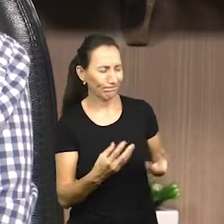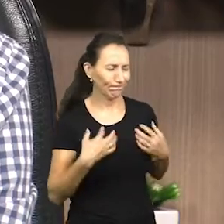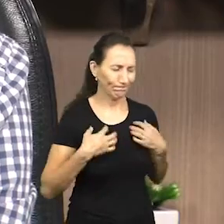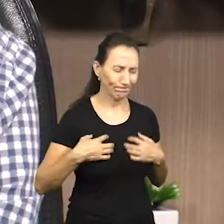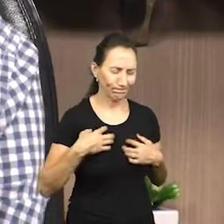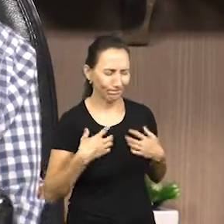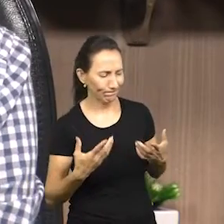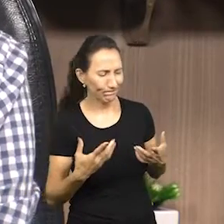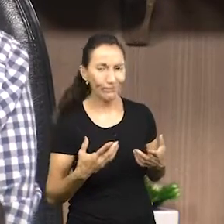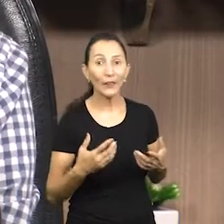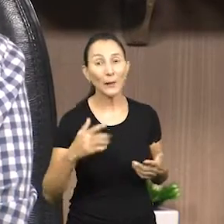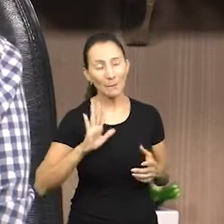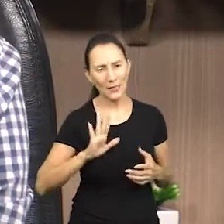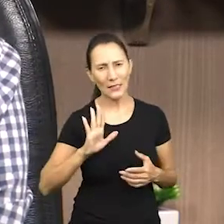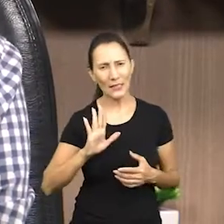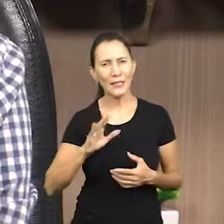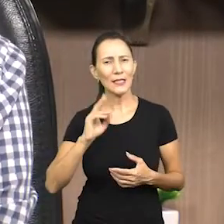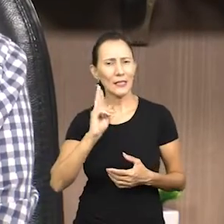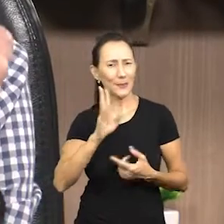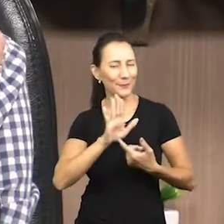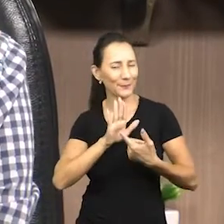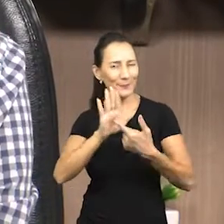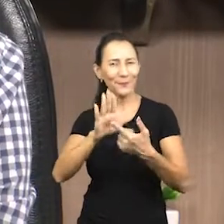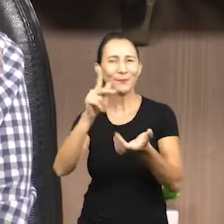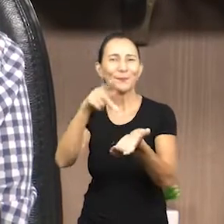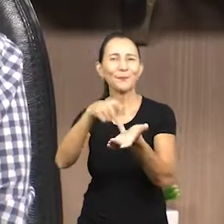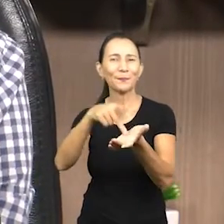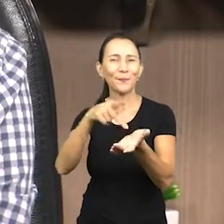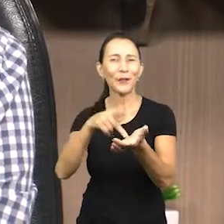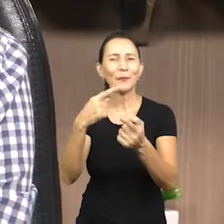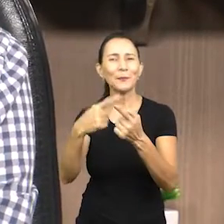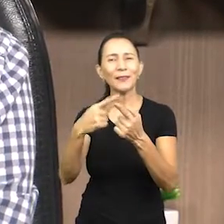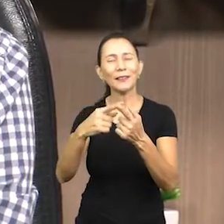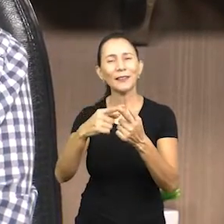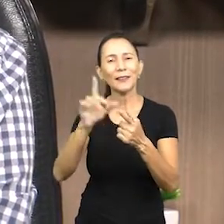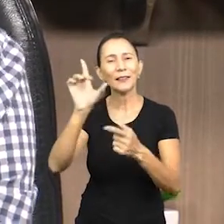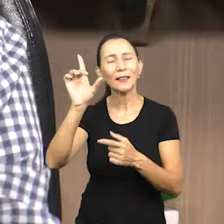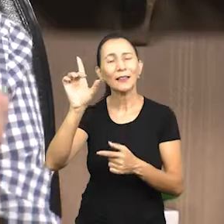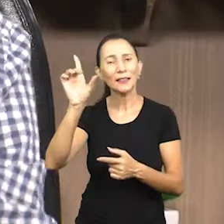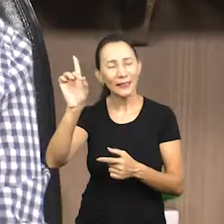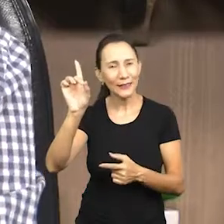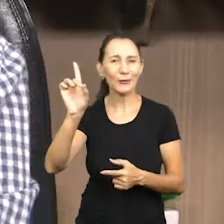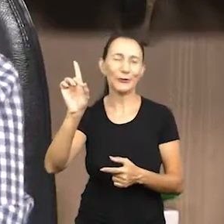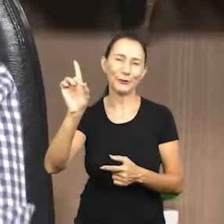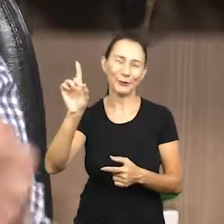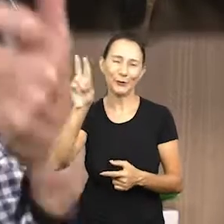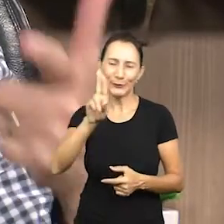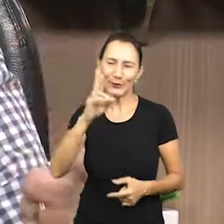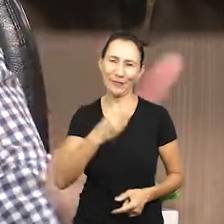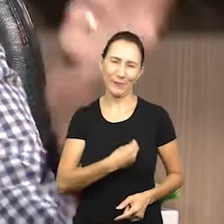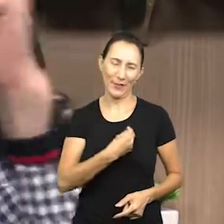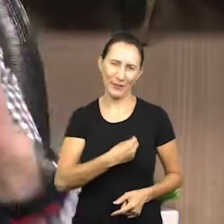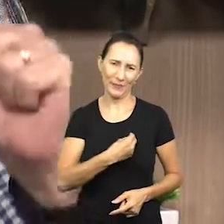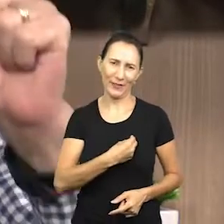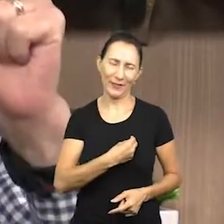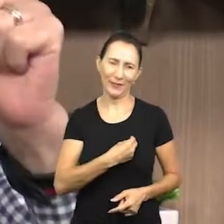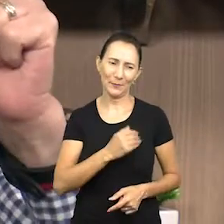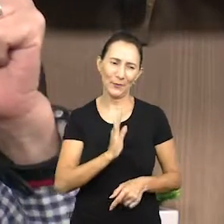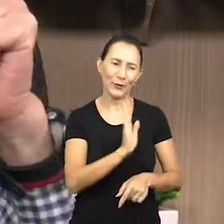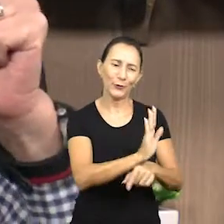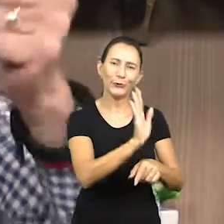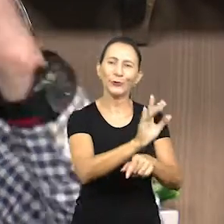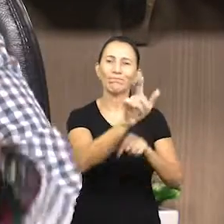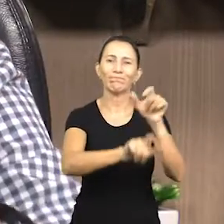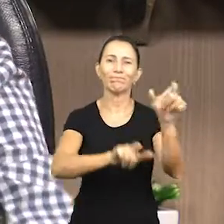verdadeiro, porque através da minha vida Deus era glorificado, Jesus Cristo libertou colegas meus. Então quando eles tinham